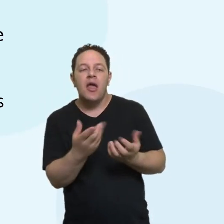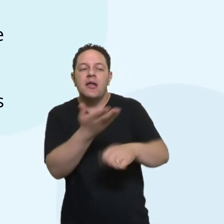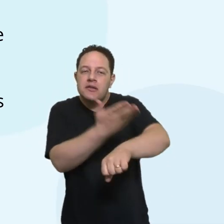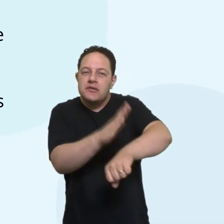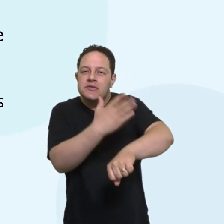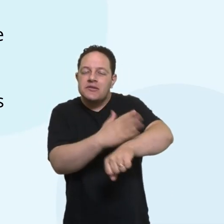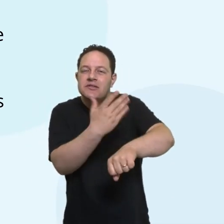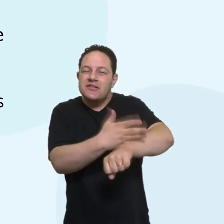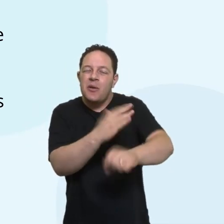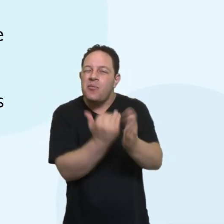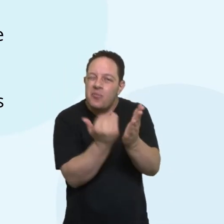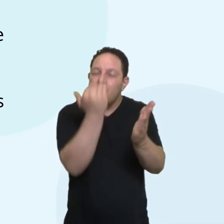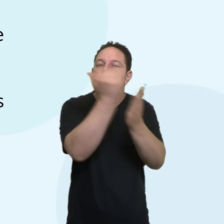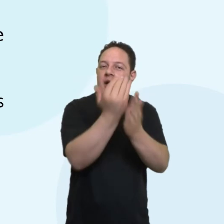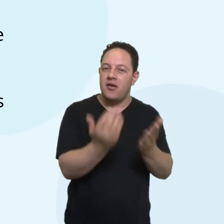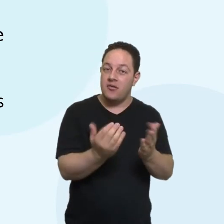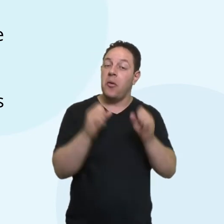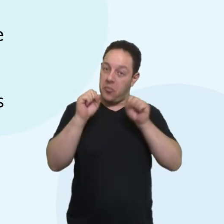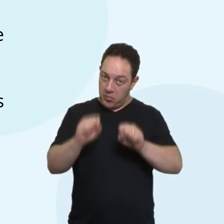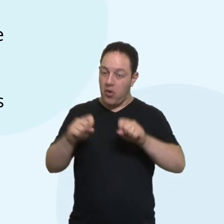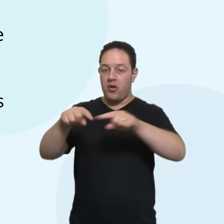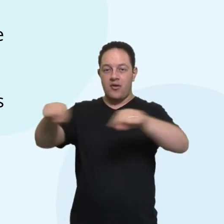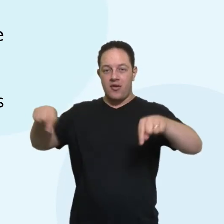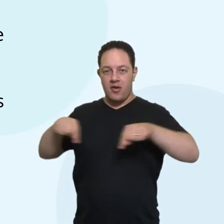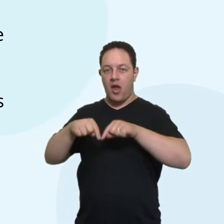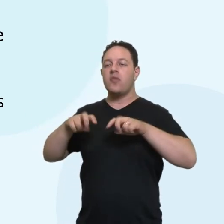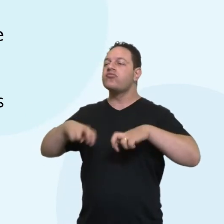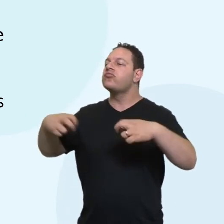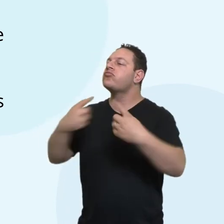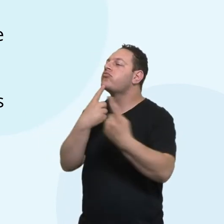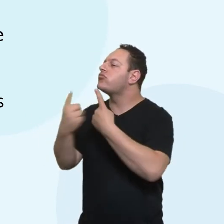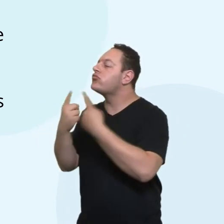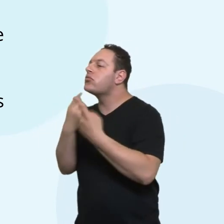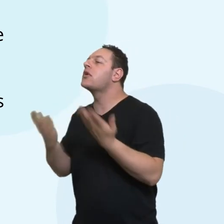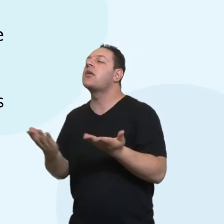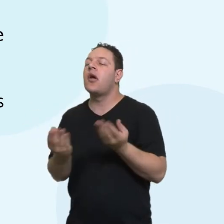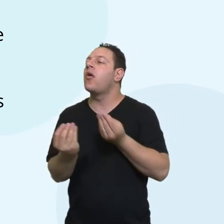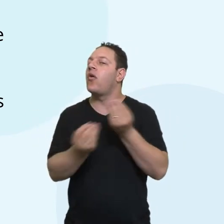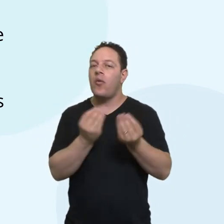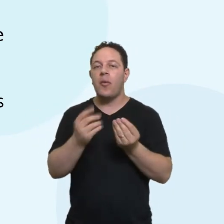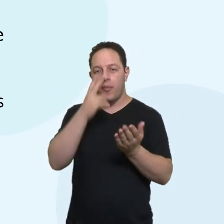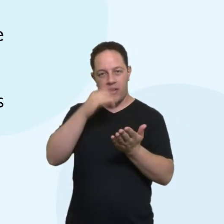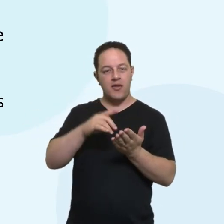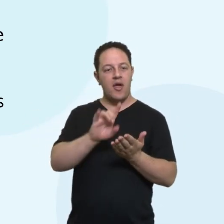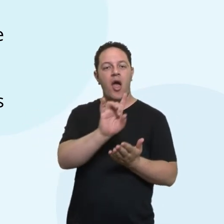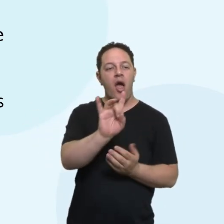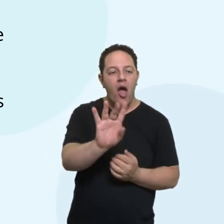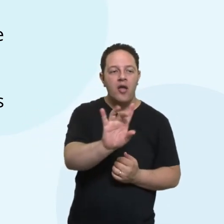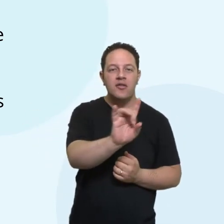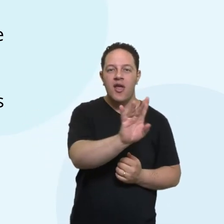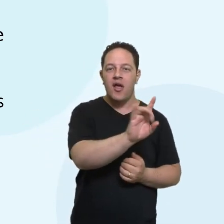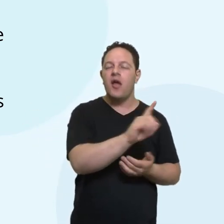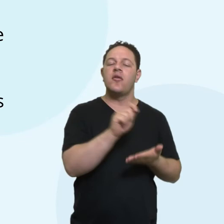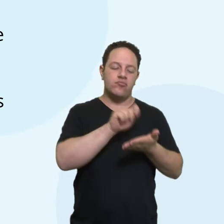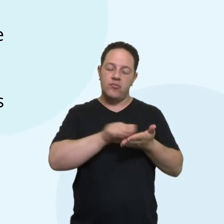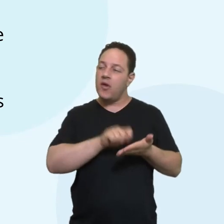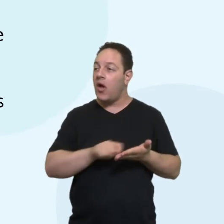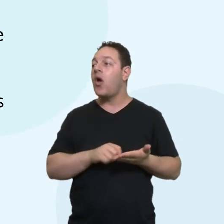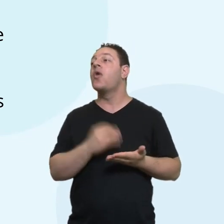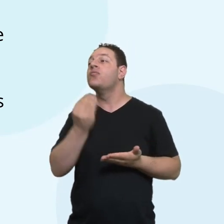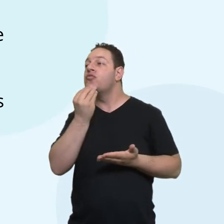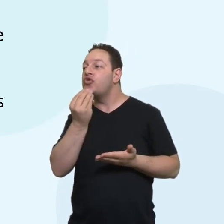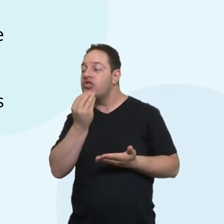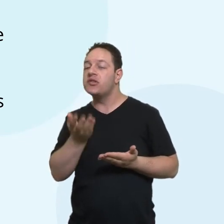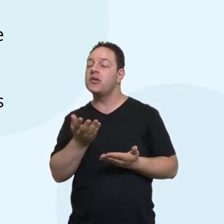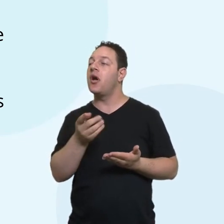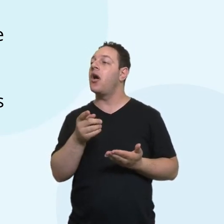isso a gente pode também discutir no conselho de classe né fazer aí a ficha individual Professor Ademir comentou a gente pode fazer